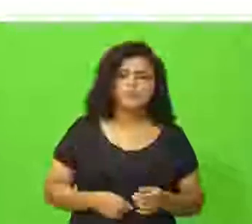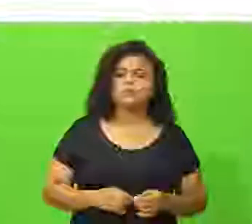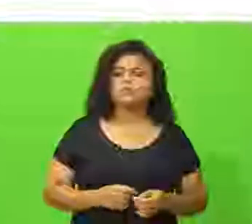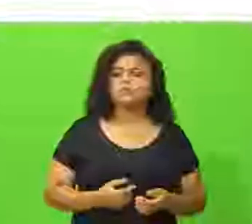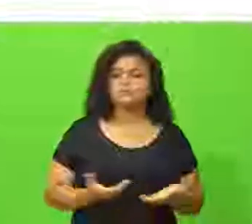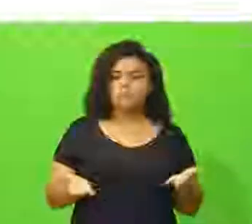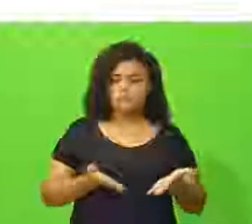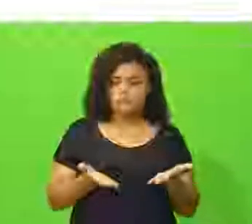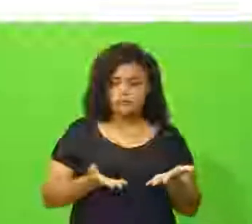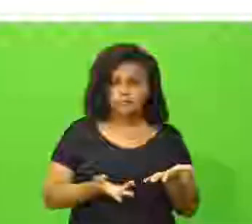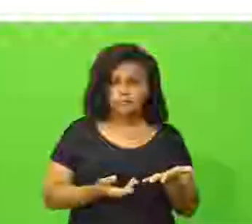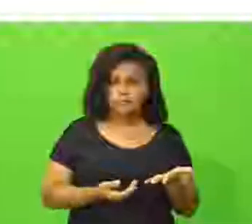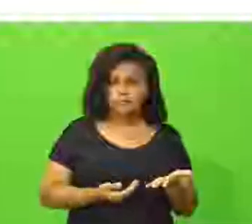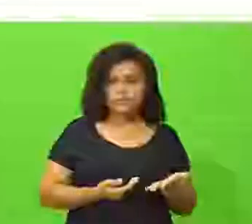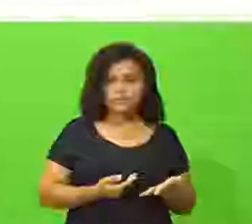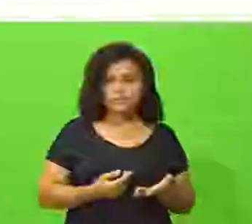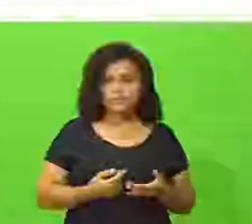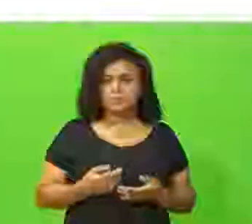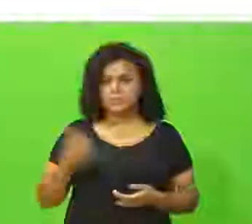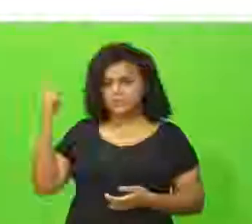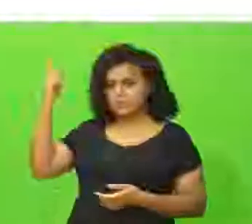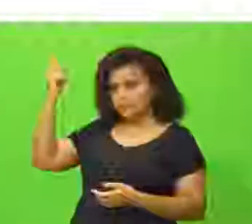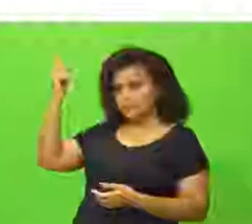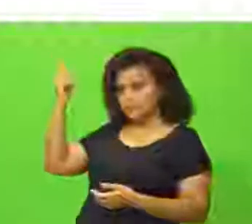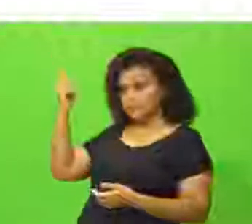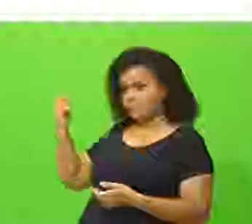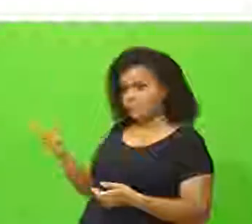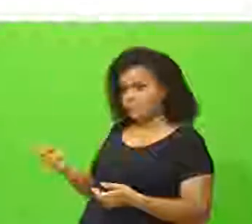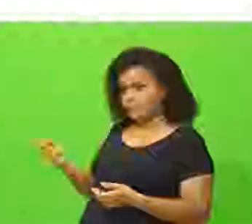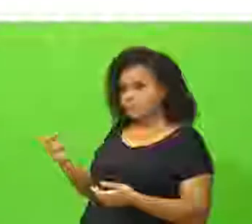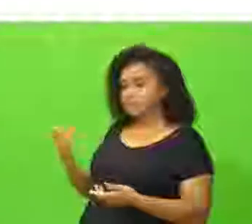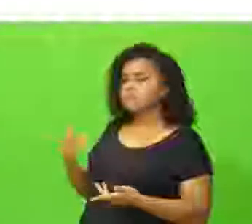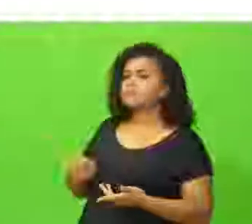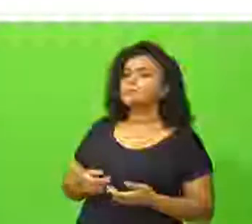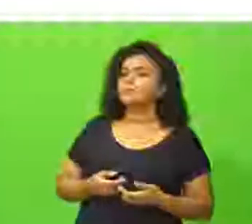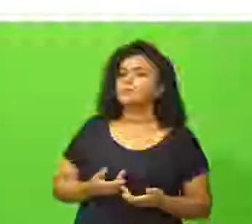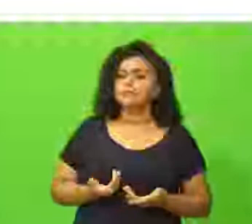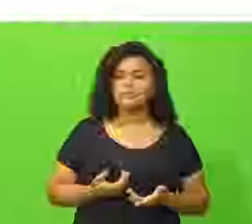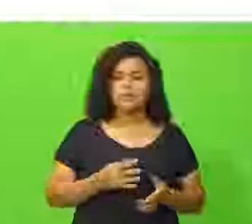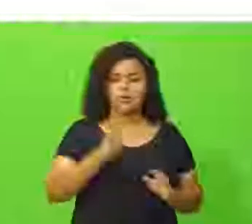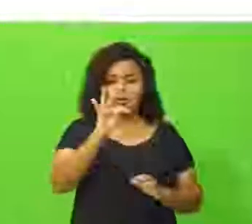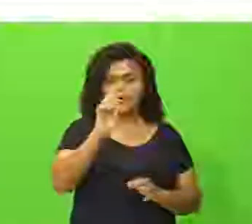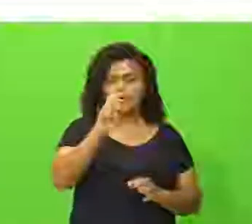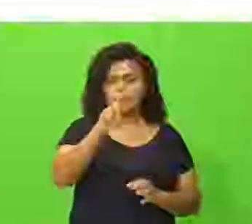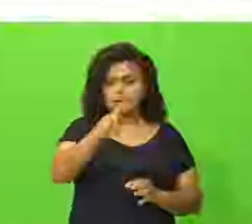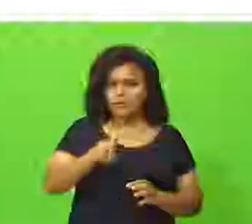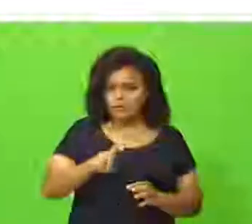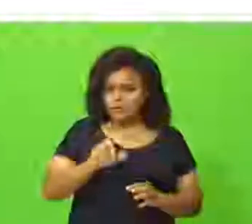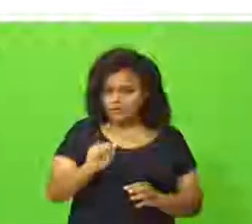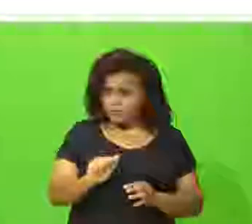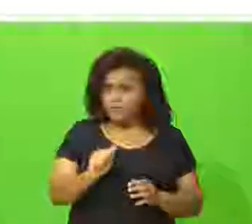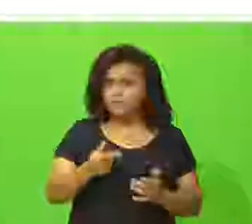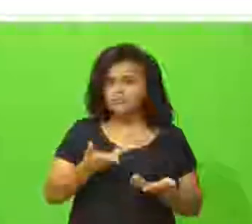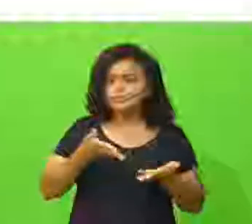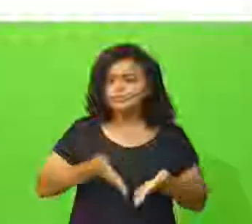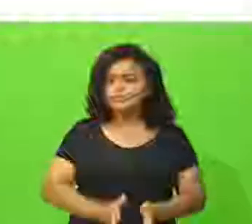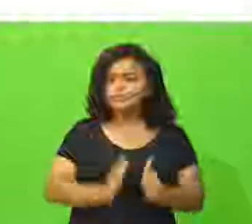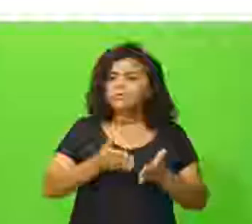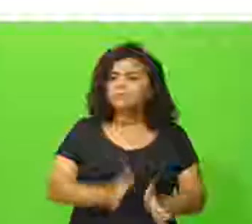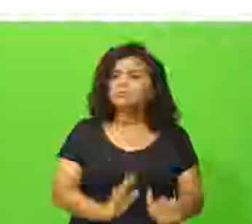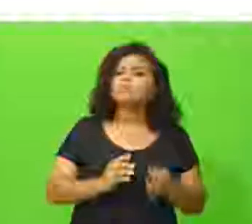ó, taxa de nascimento. O que é a taxa de nascimento? É, portanto, o número